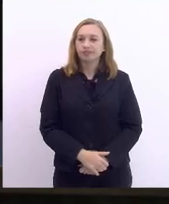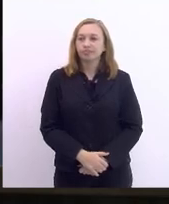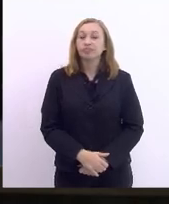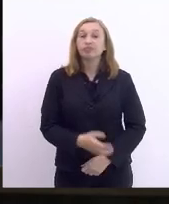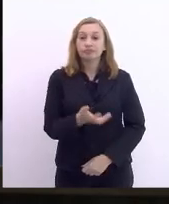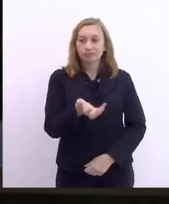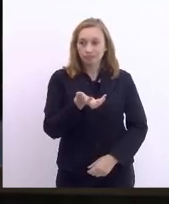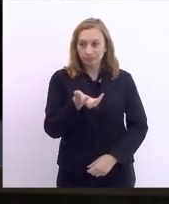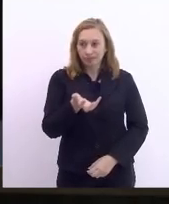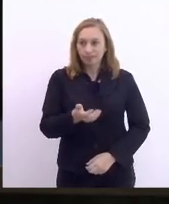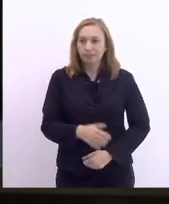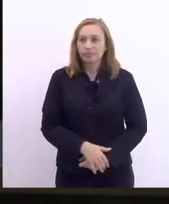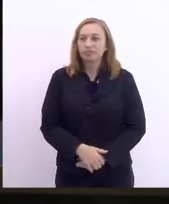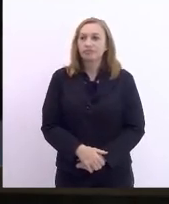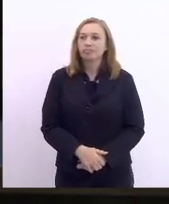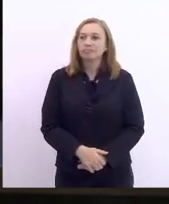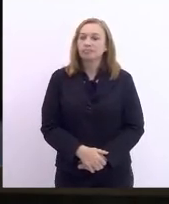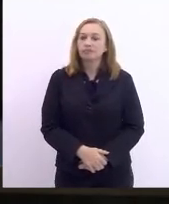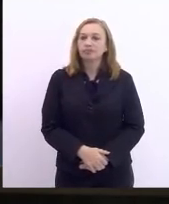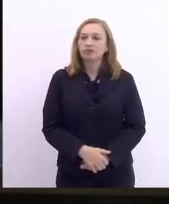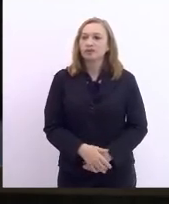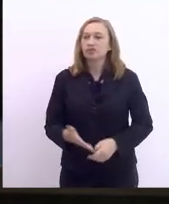Quero convidar